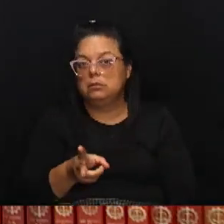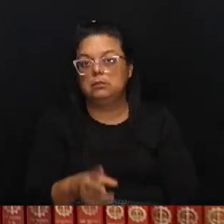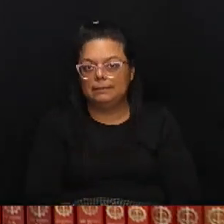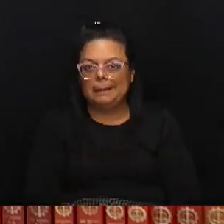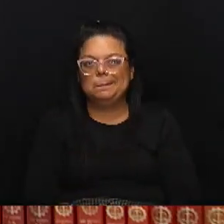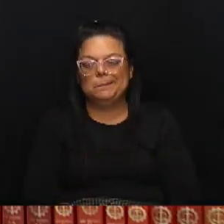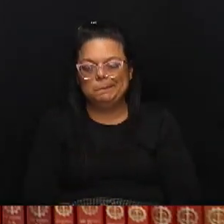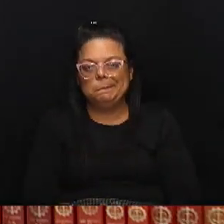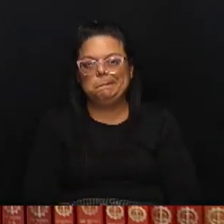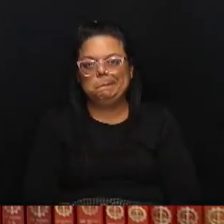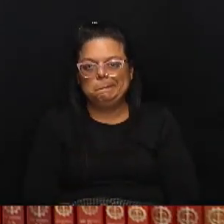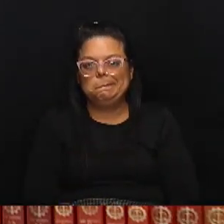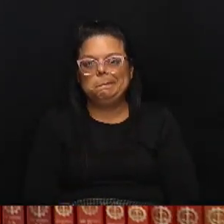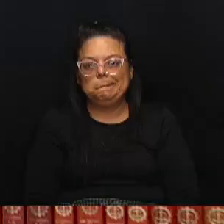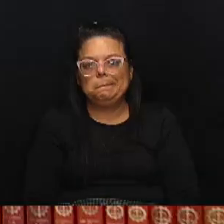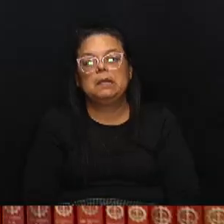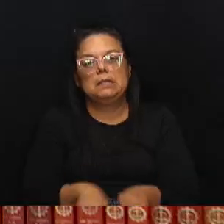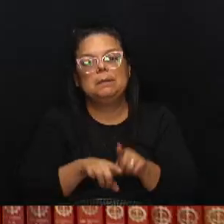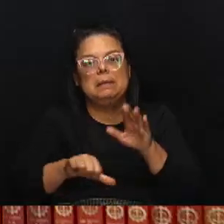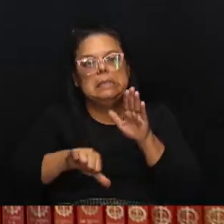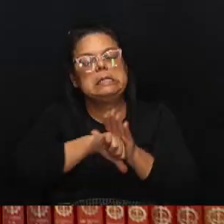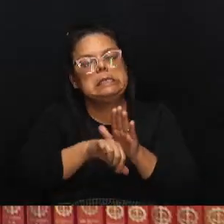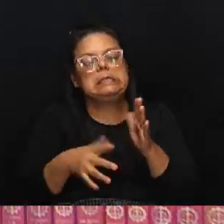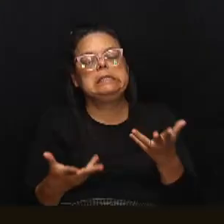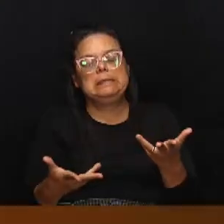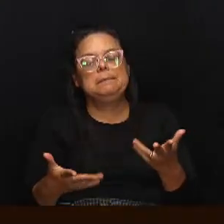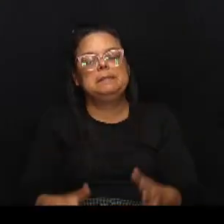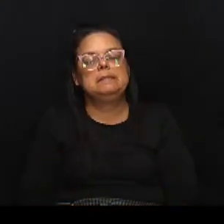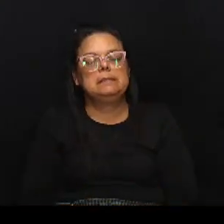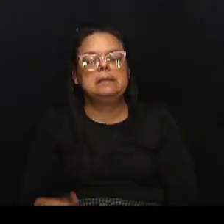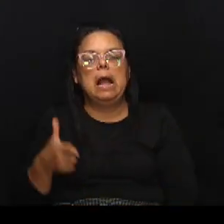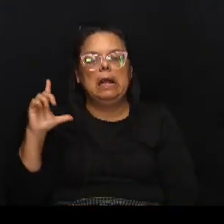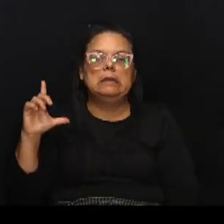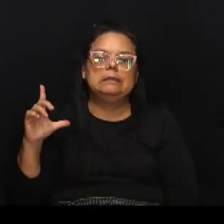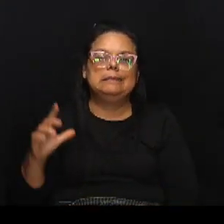olhos para crimes bárbaros, infelizmente.